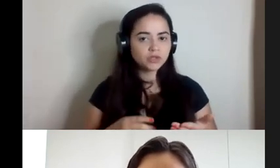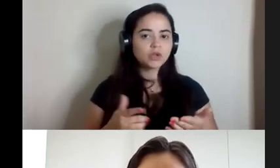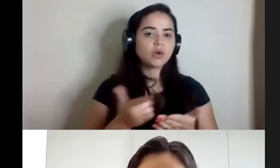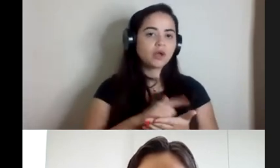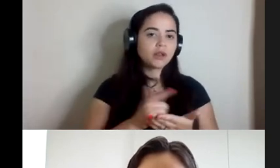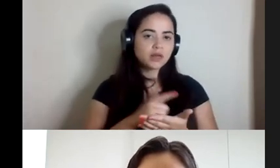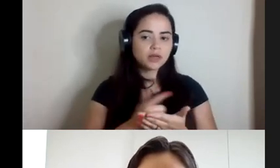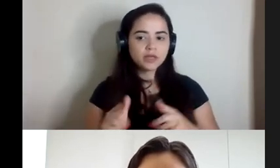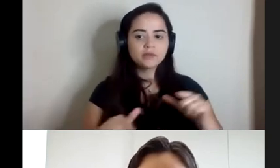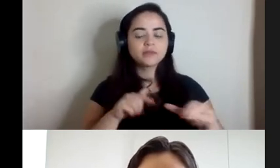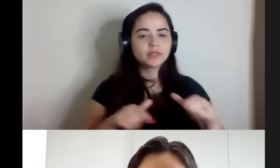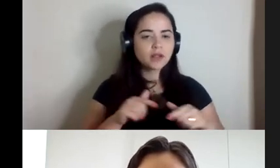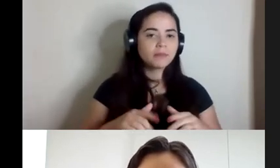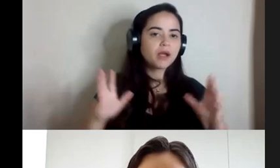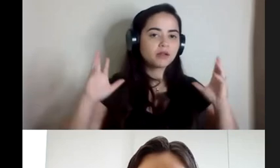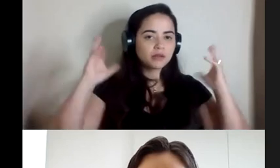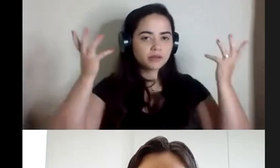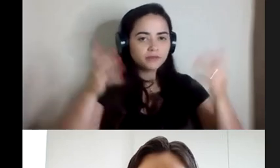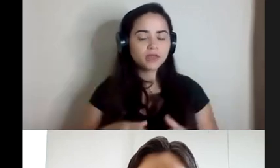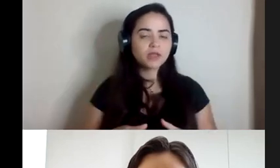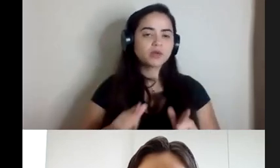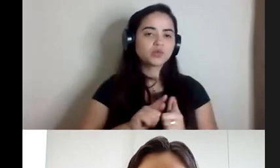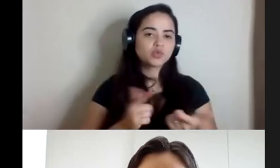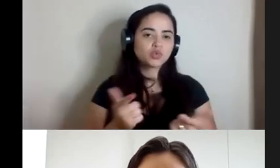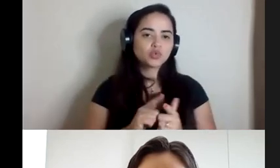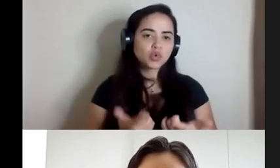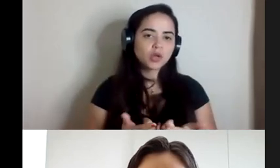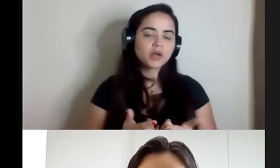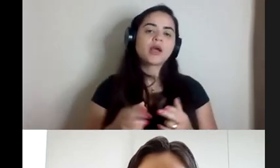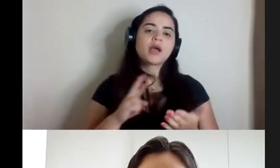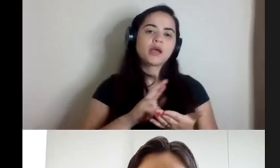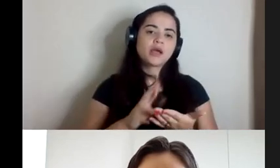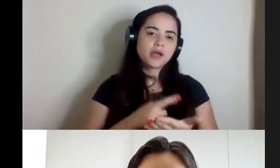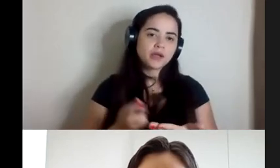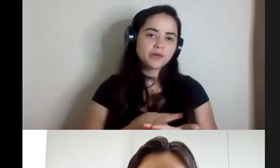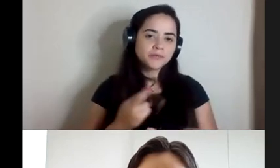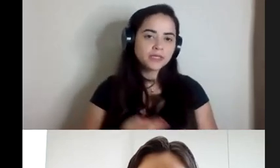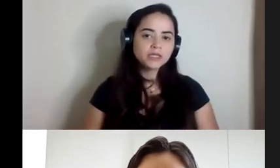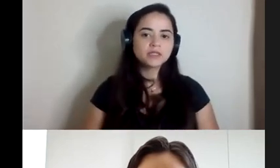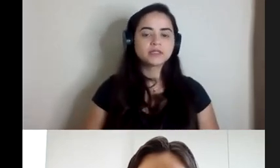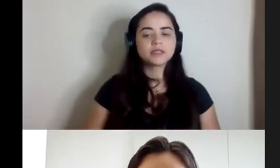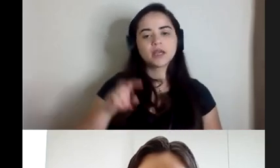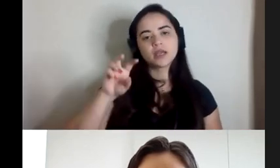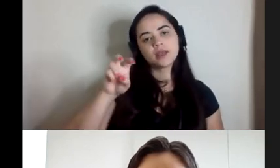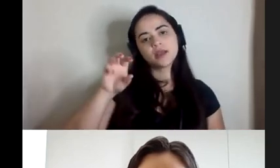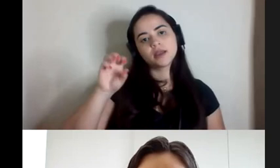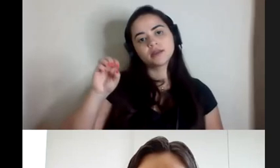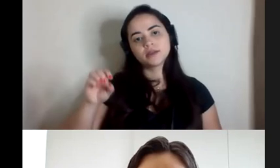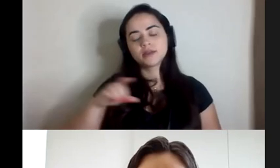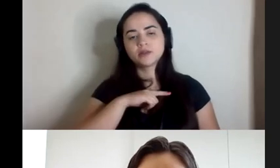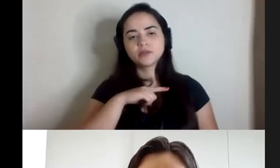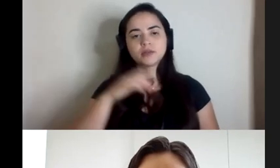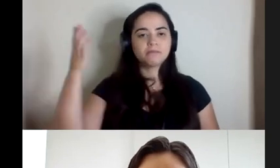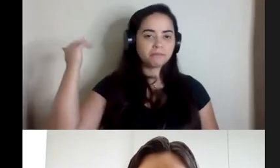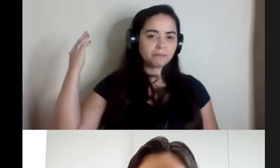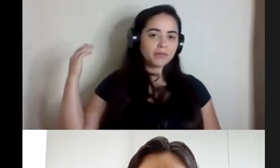em anais de eventos, jornais, enfim, revistas. 500 tínhamos, né, naquele momento, que a gente, isso